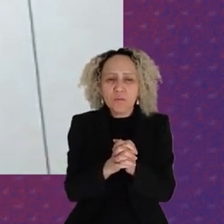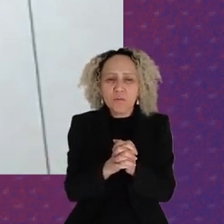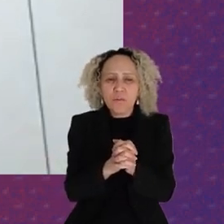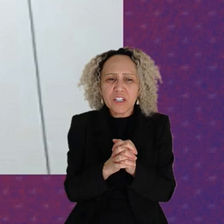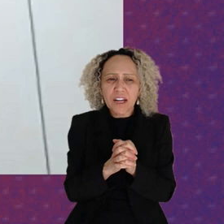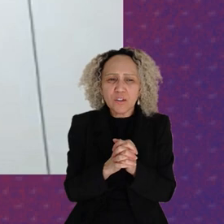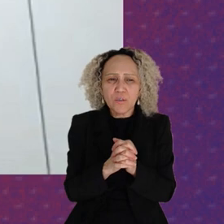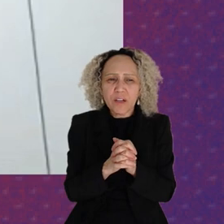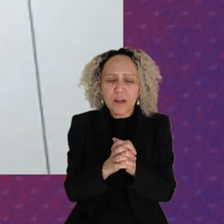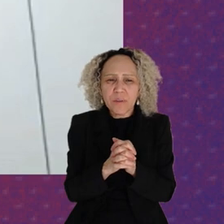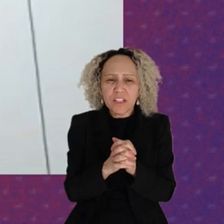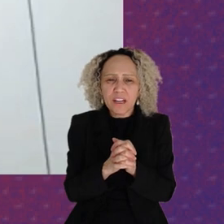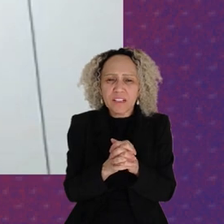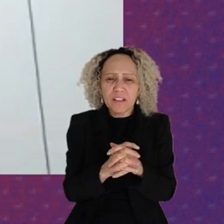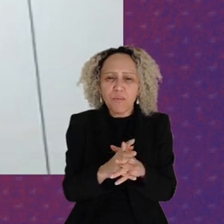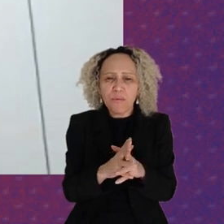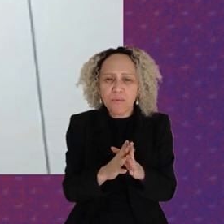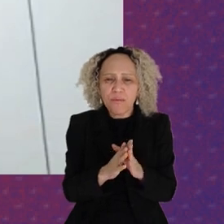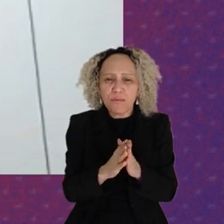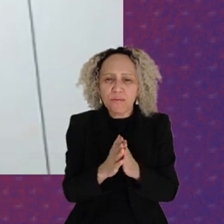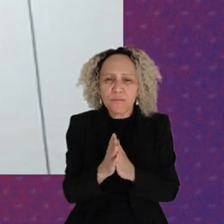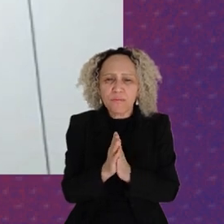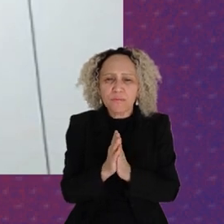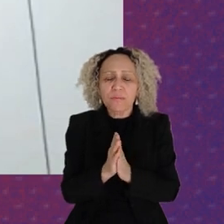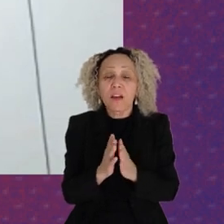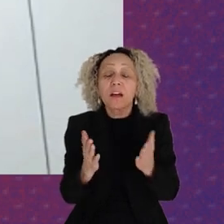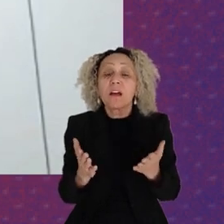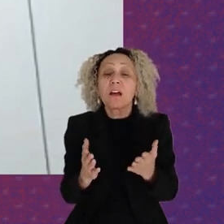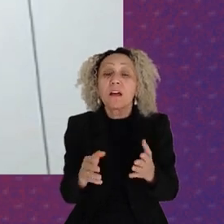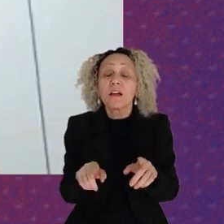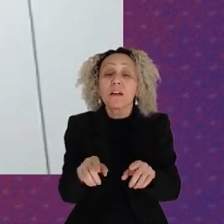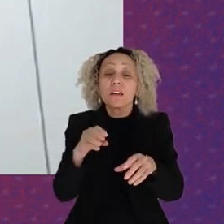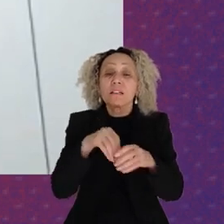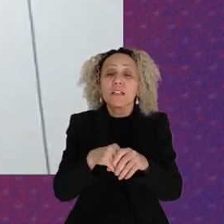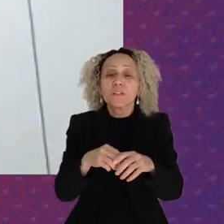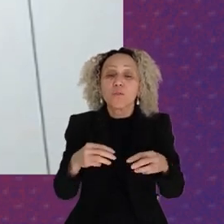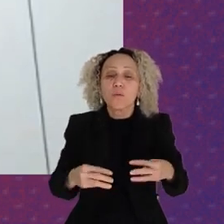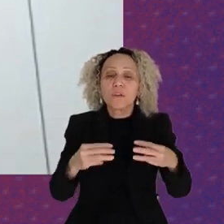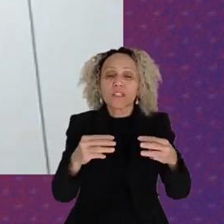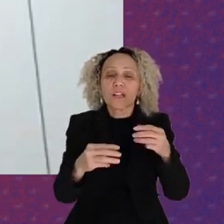gênero. E no âmbito do Ministério das Mulheres,